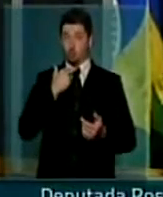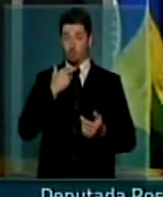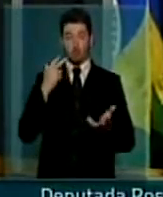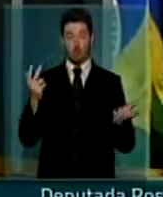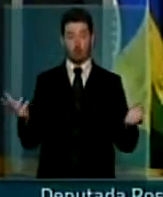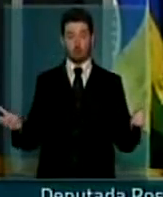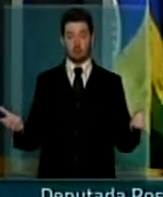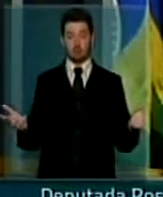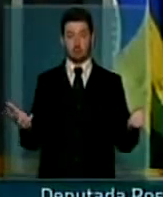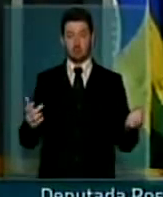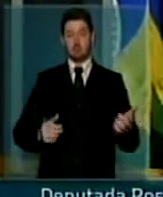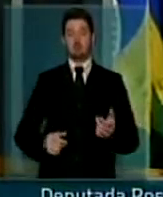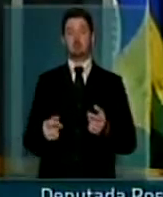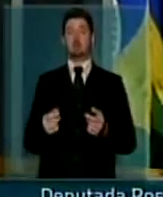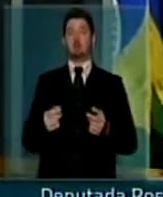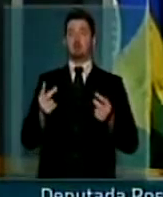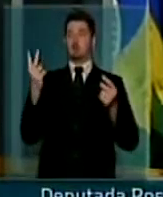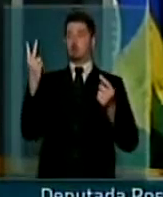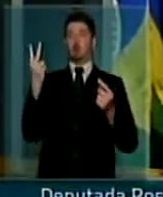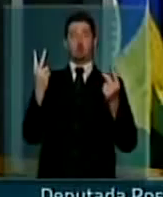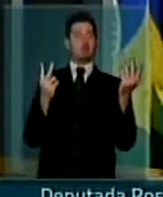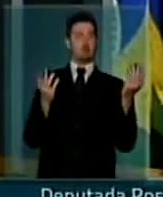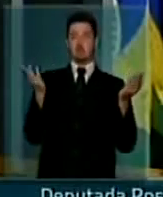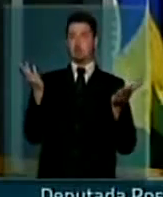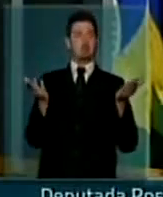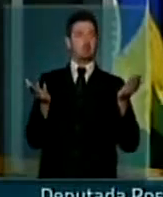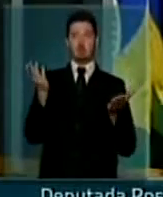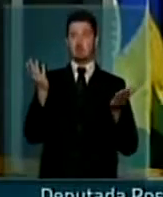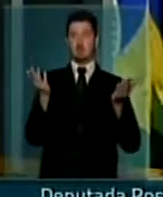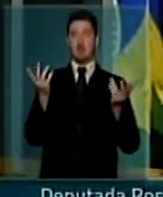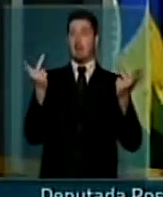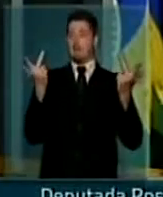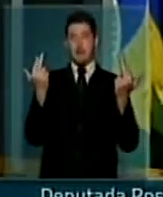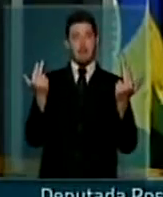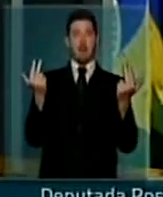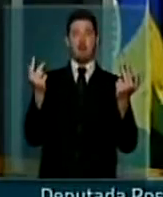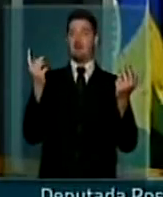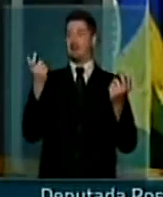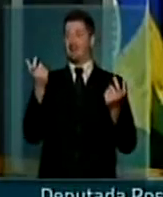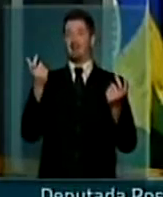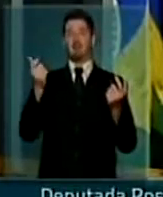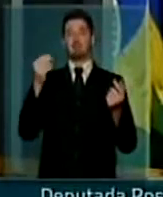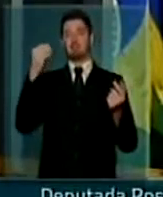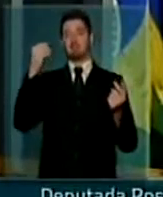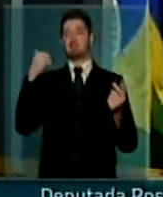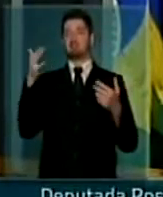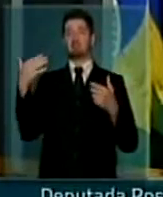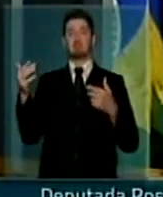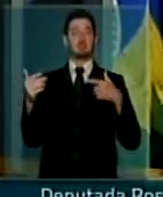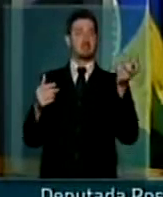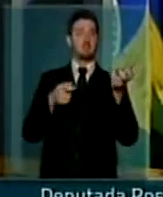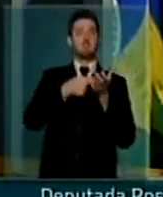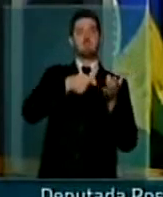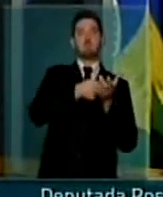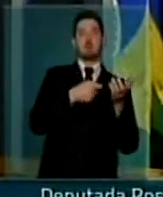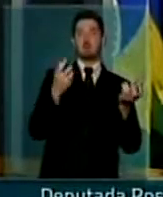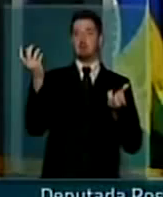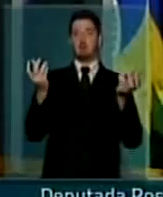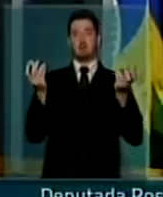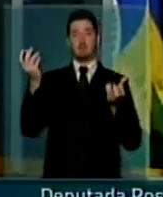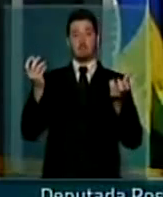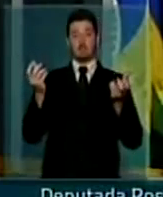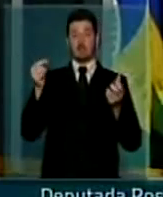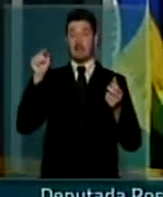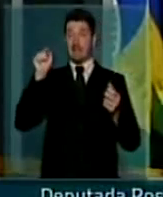podemos ter é dois pesos e duas medidas para a mesma substância. A sibutramina, ela